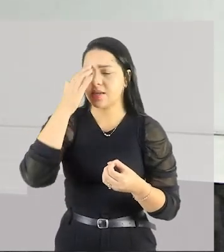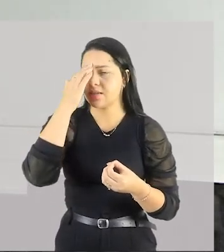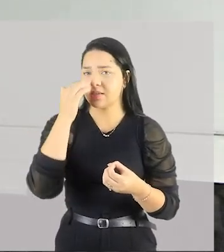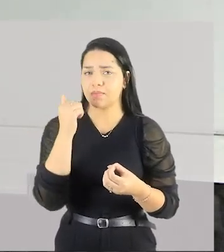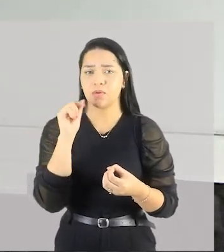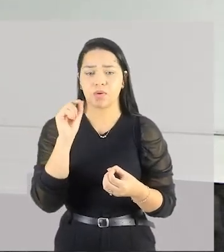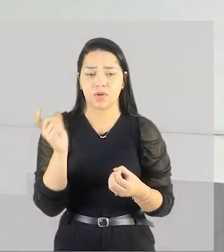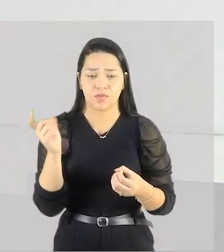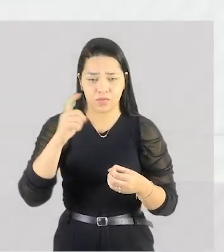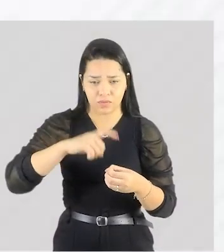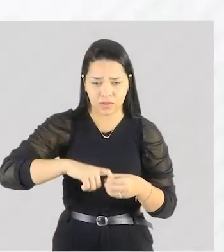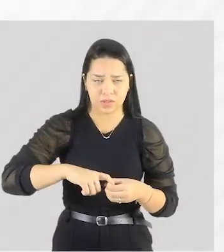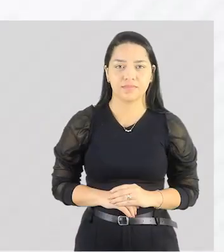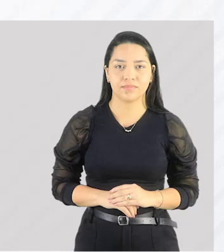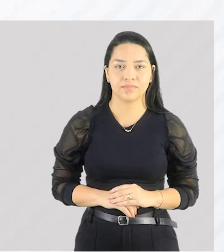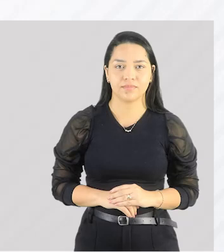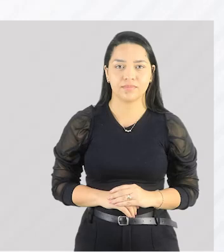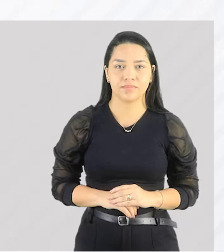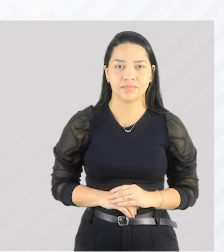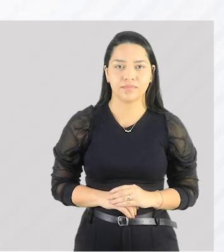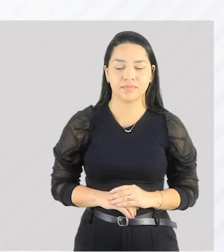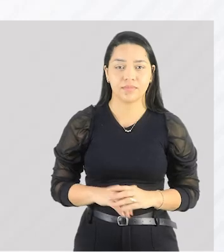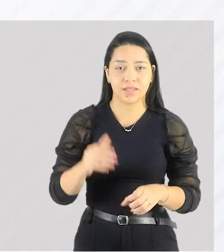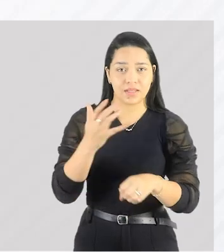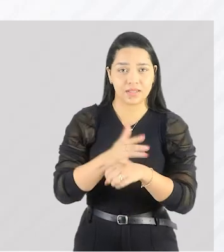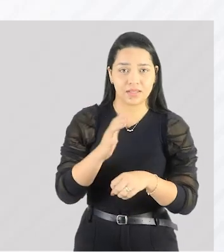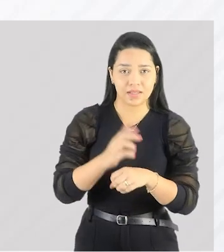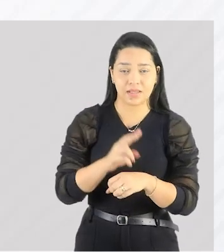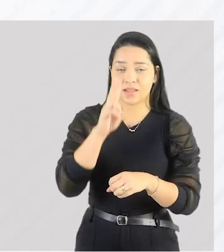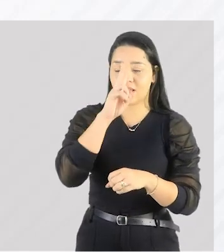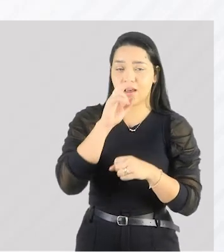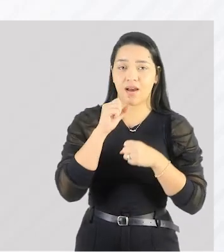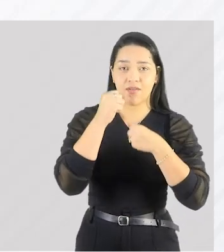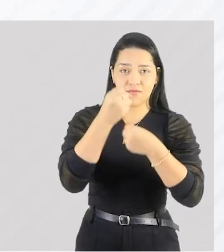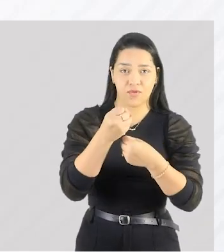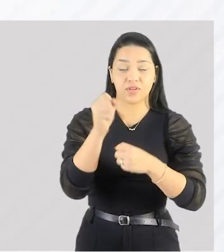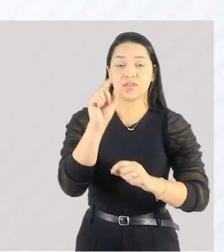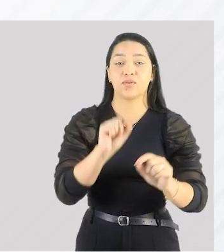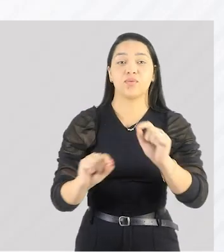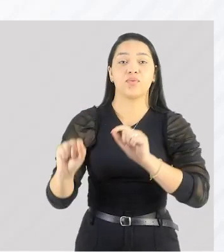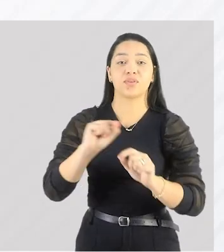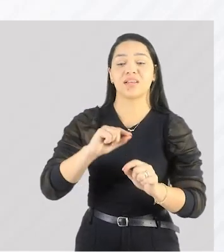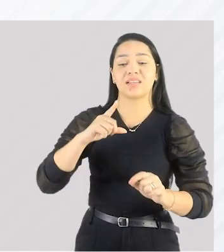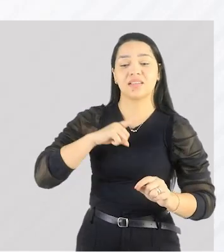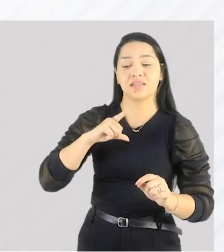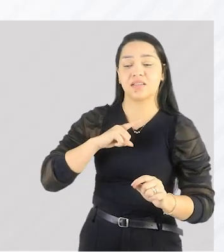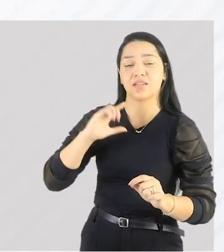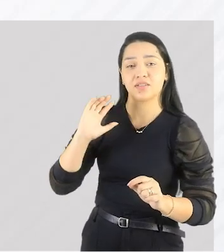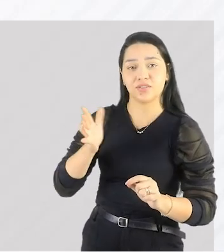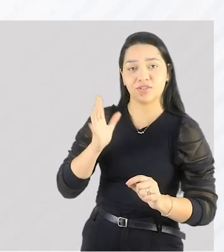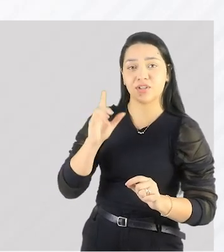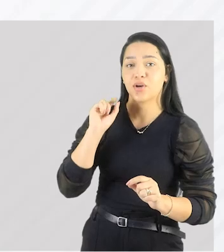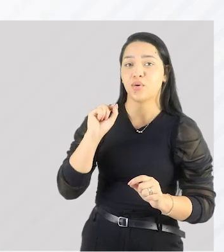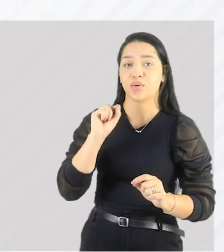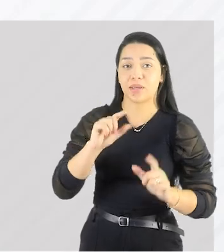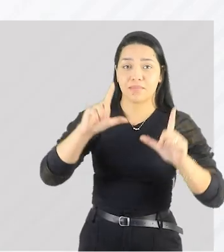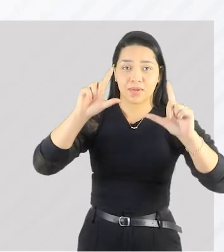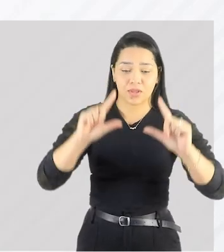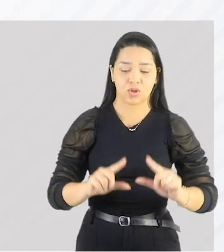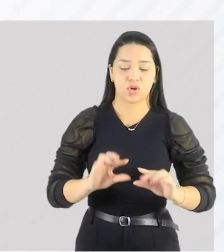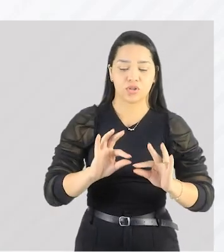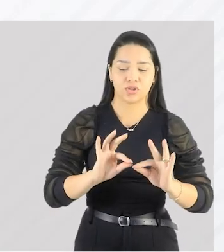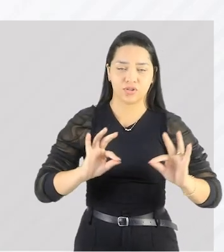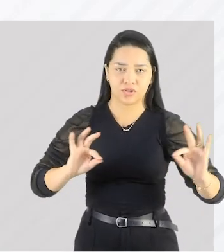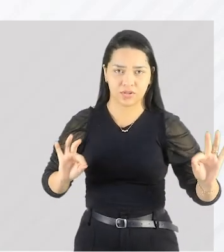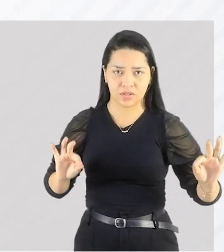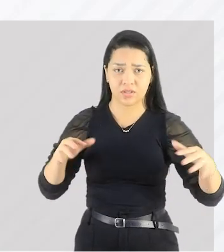vai ser sobre ele exercido a menor força, né? Está distante, está muito longe. Então, a